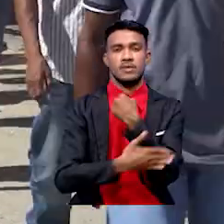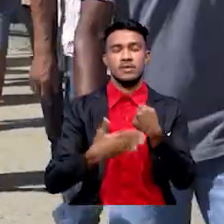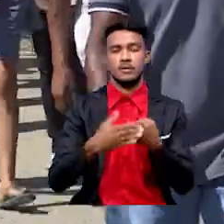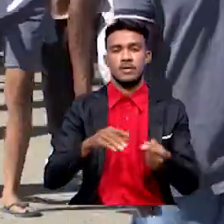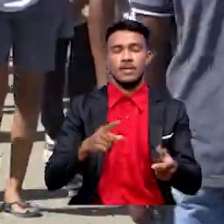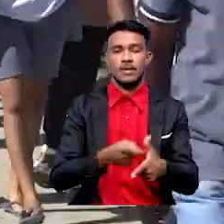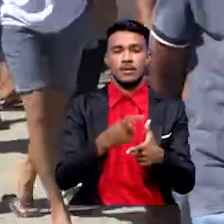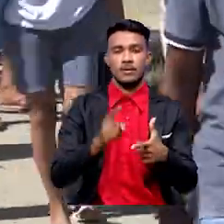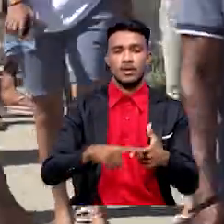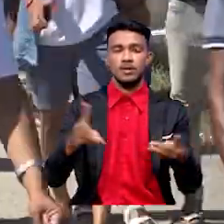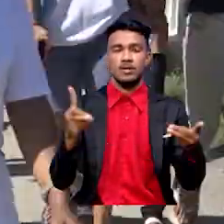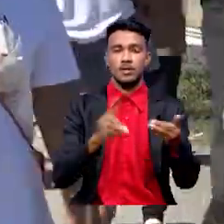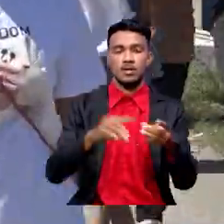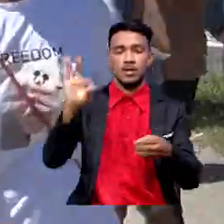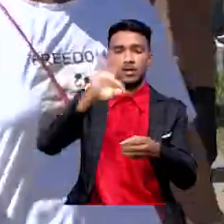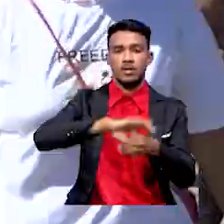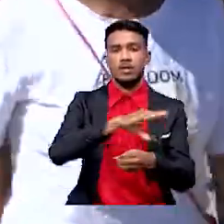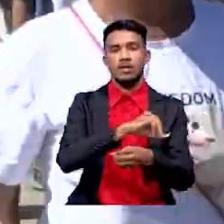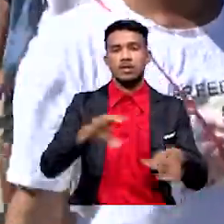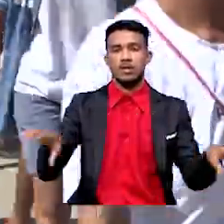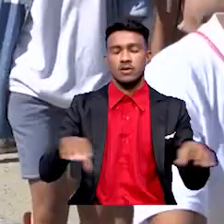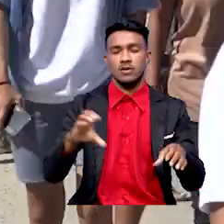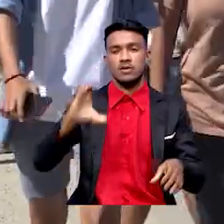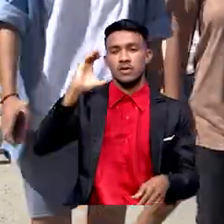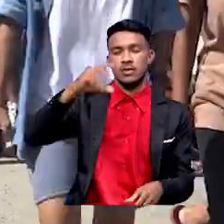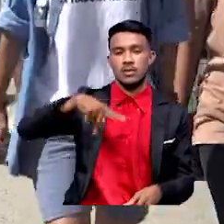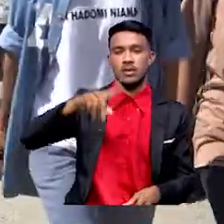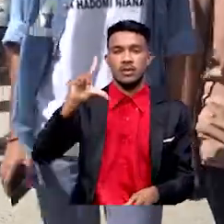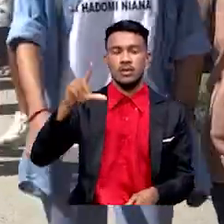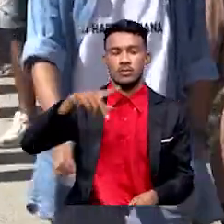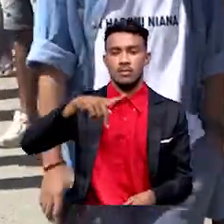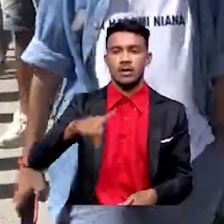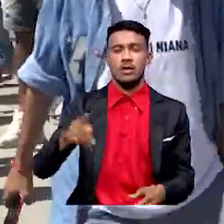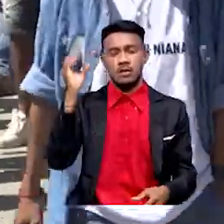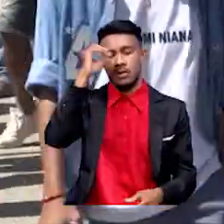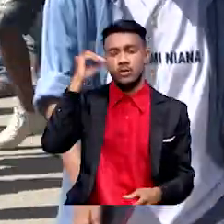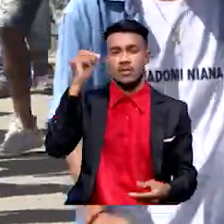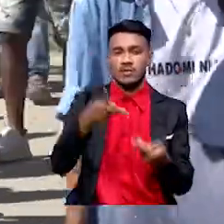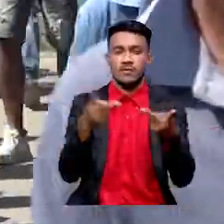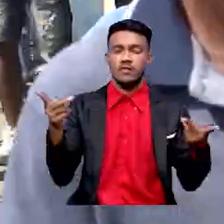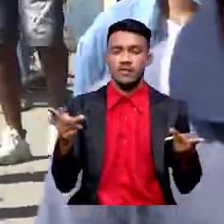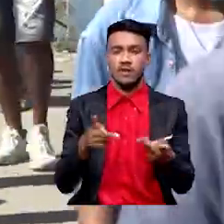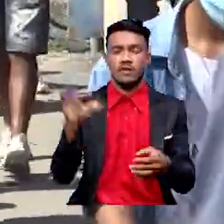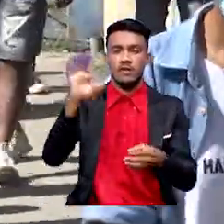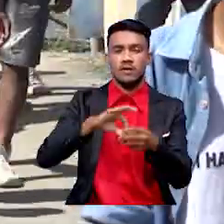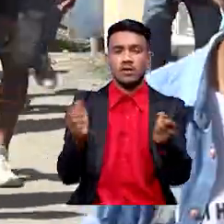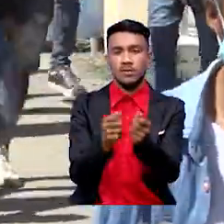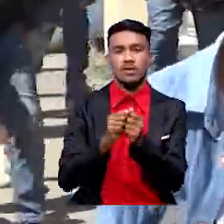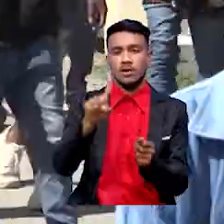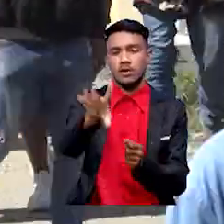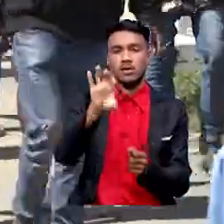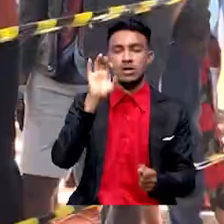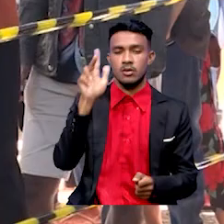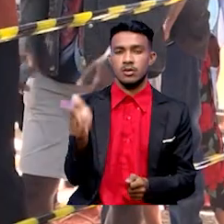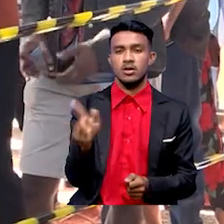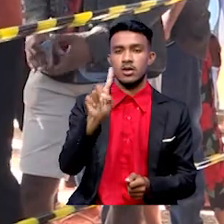Enquanto eleoram eleição, missão CPLP observa total centro votação Hamutu Atos ida tolu nulu resin ida